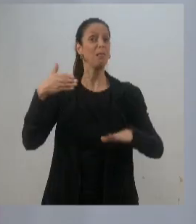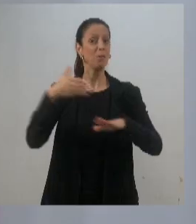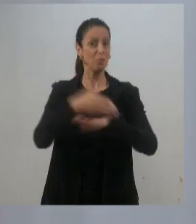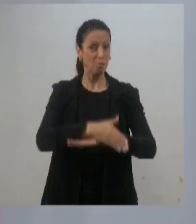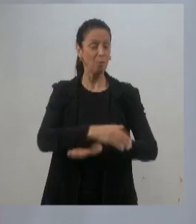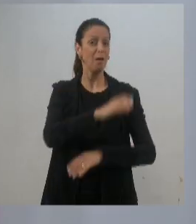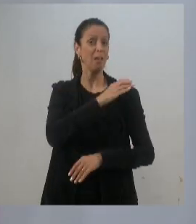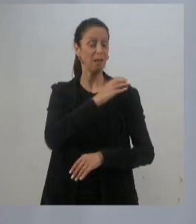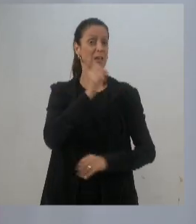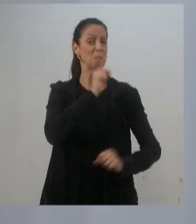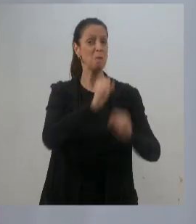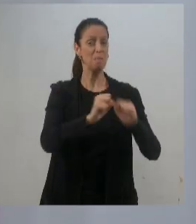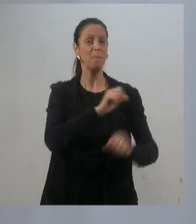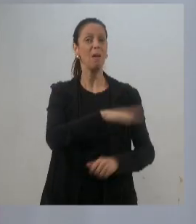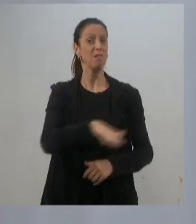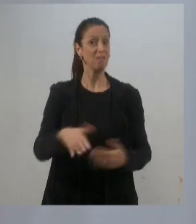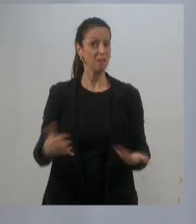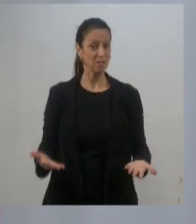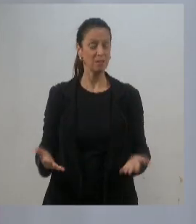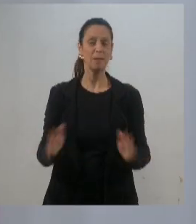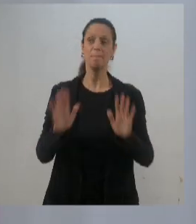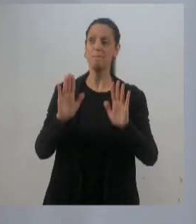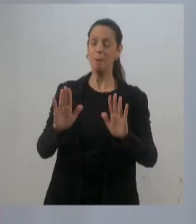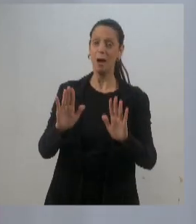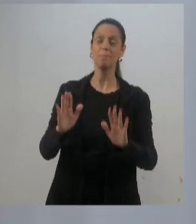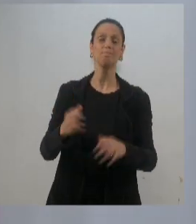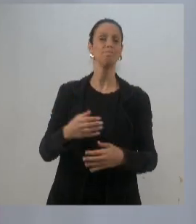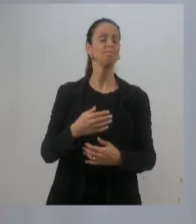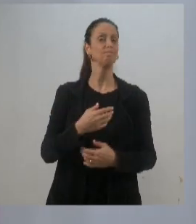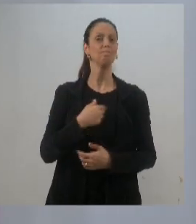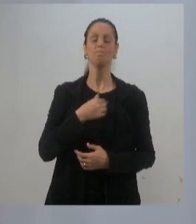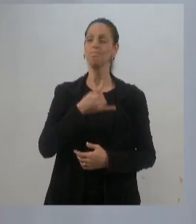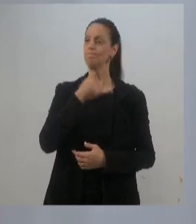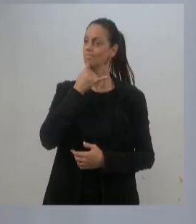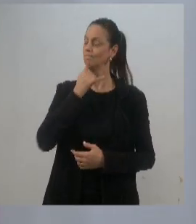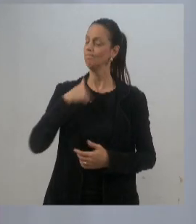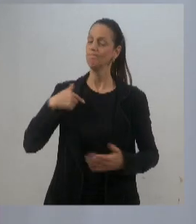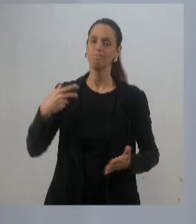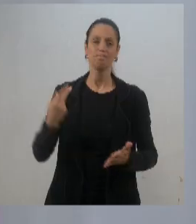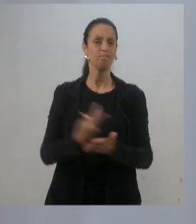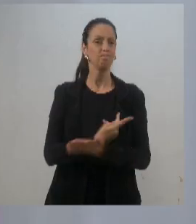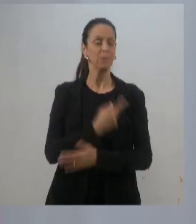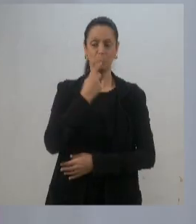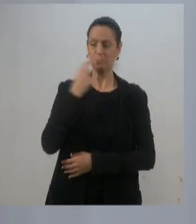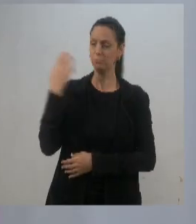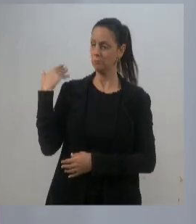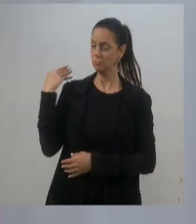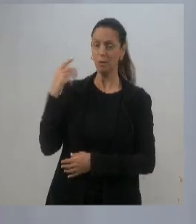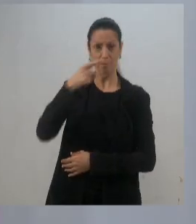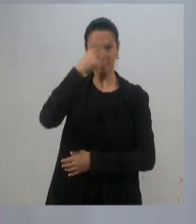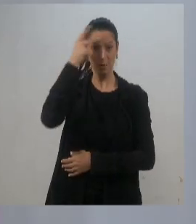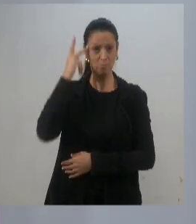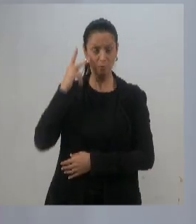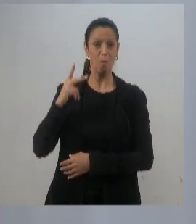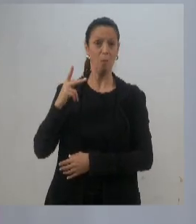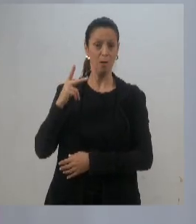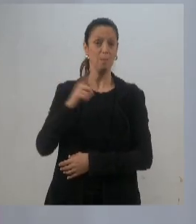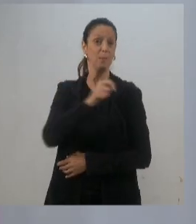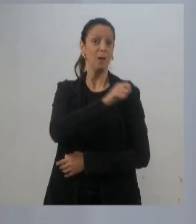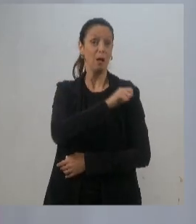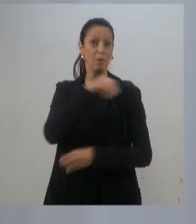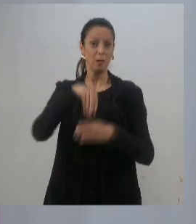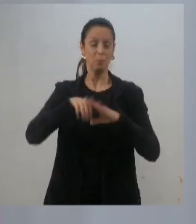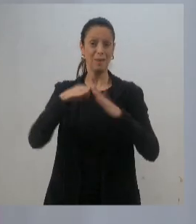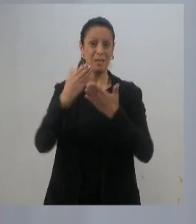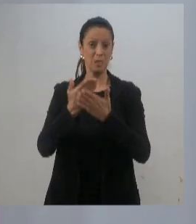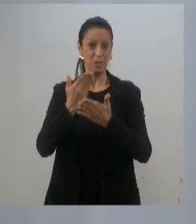Bom Pastor. Mas infelizmente, senhores, eu estava errada. Recentemente eu recebi algumas imagens de alunos de uma escola do